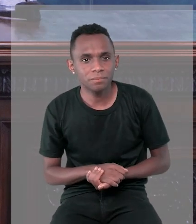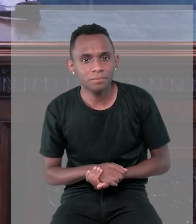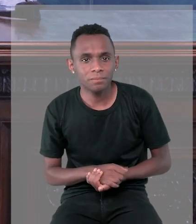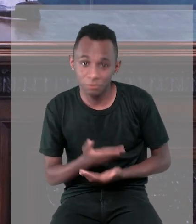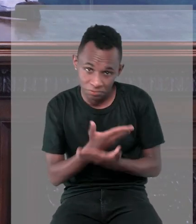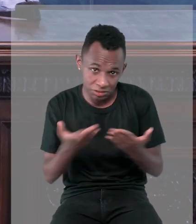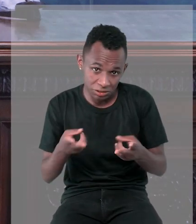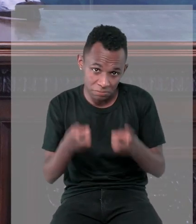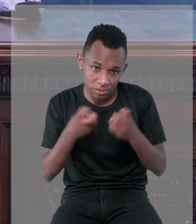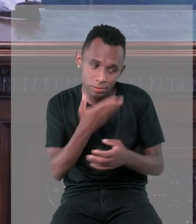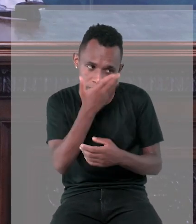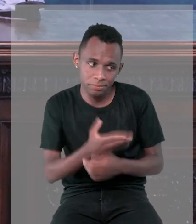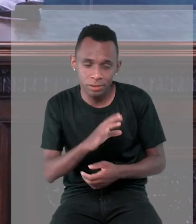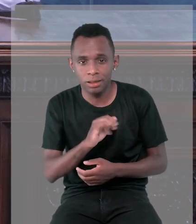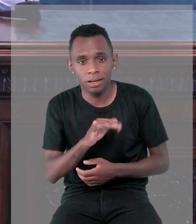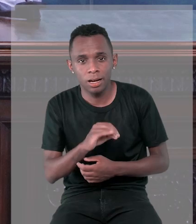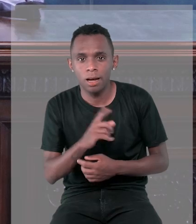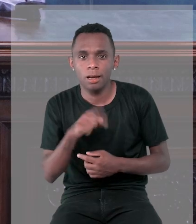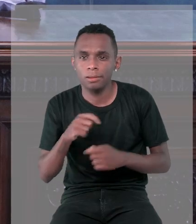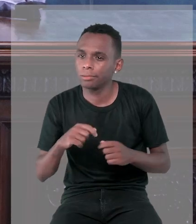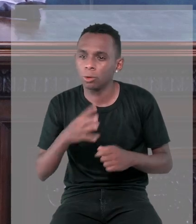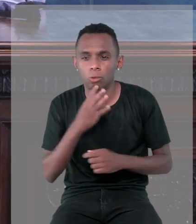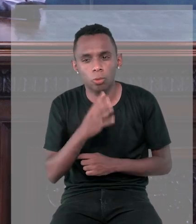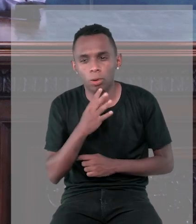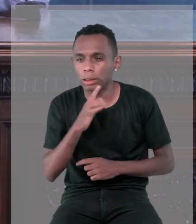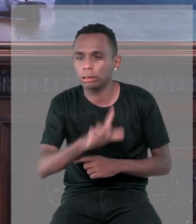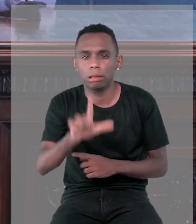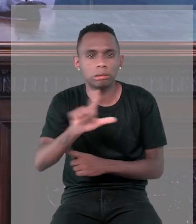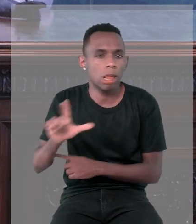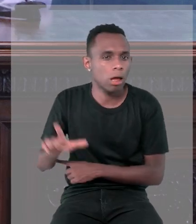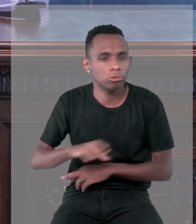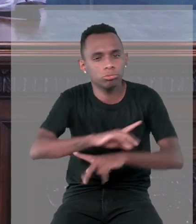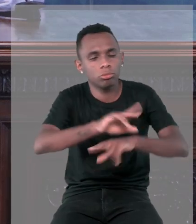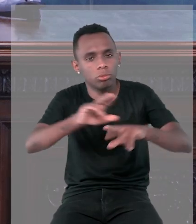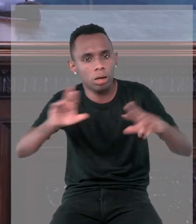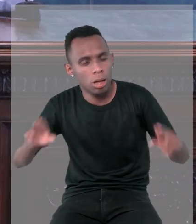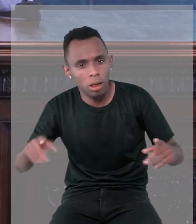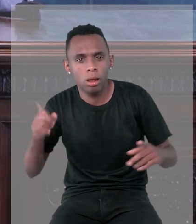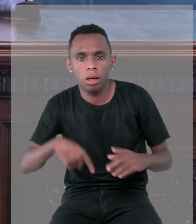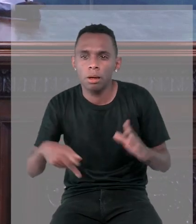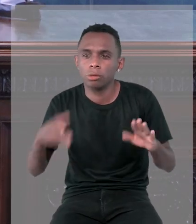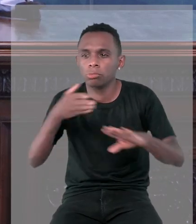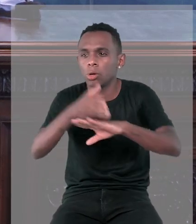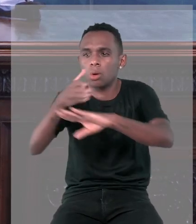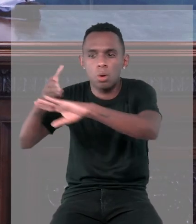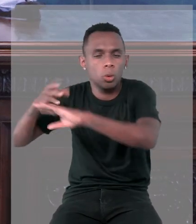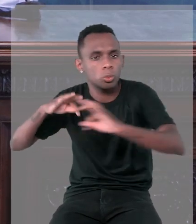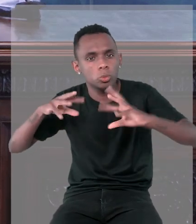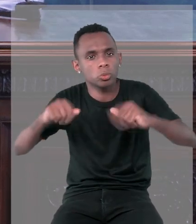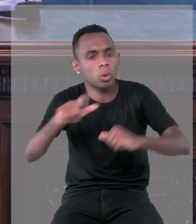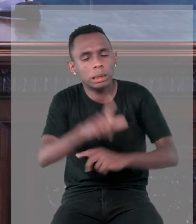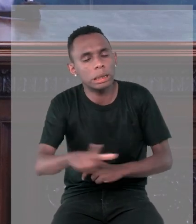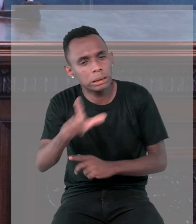Como vocês viram, o Caio, essa capacidade enorme, ele conhece muita literatura, ele atravessa por toda a